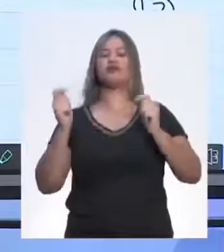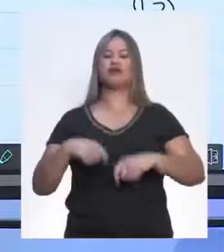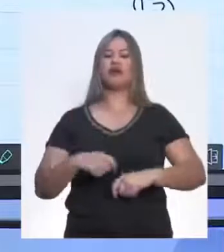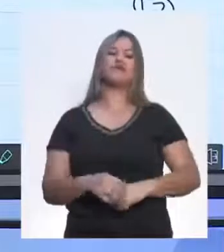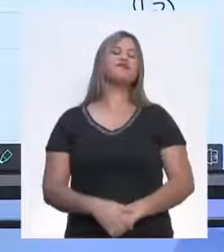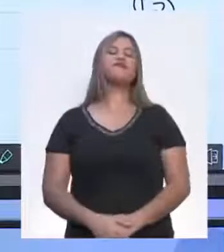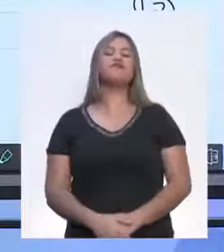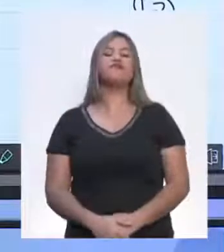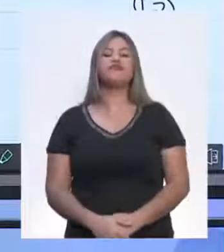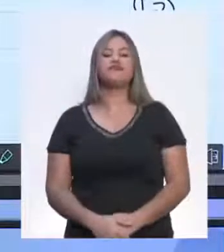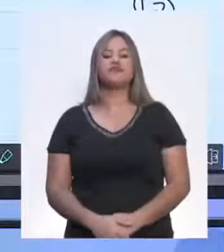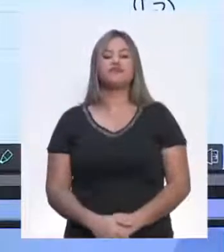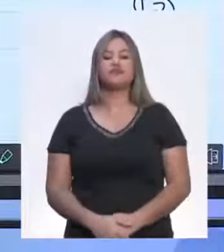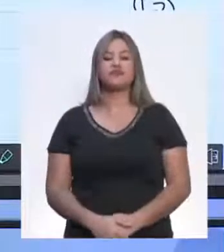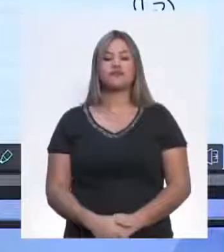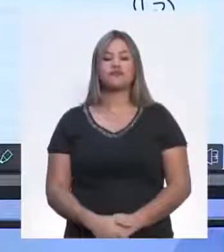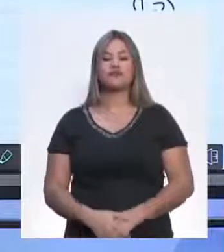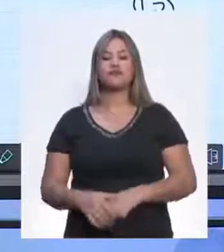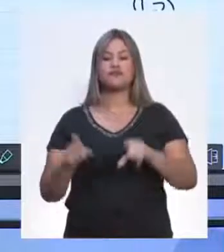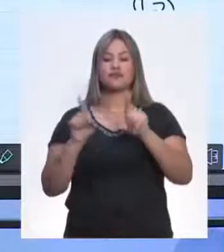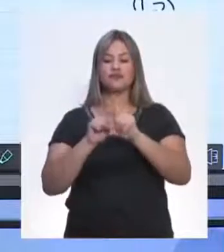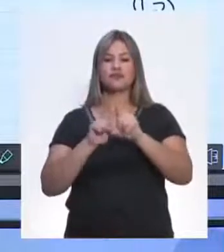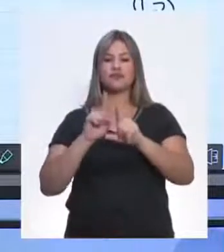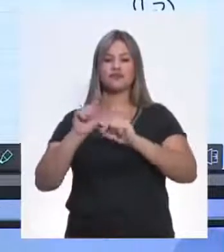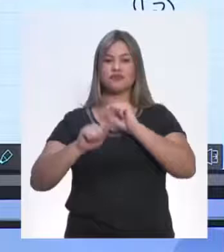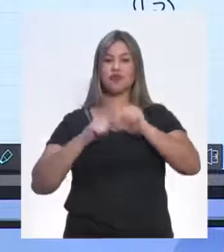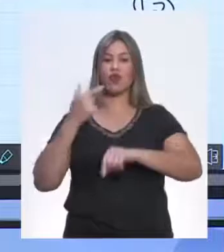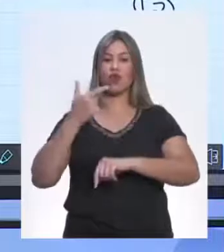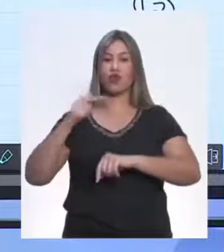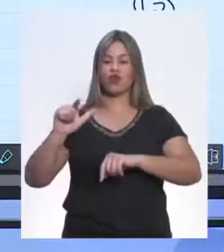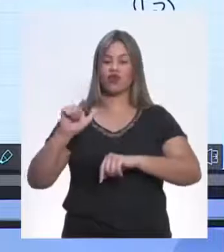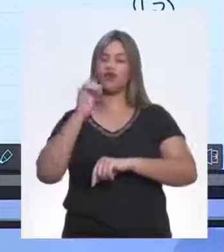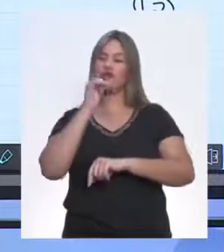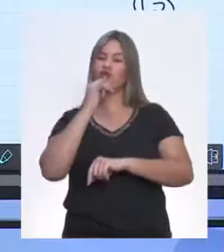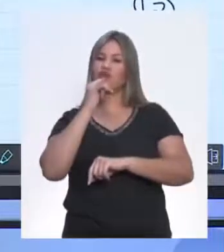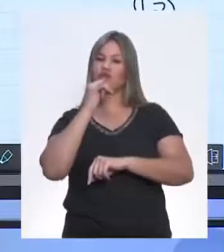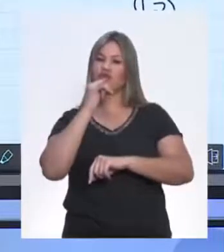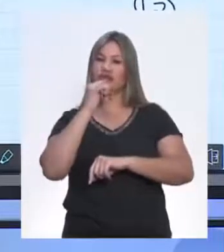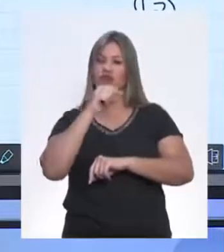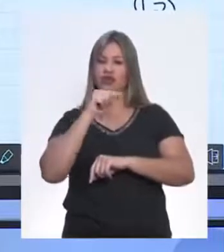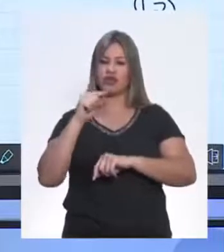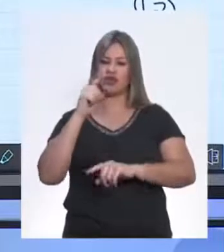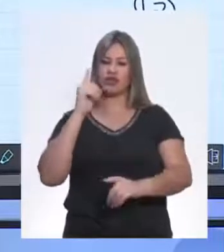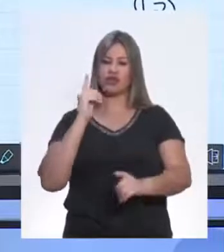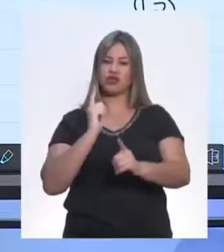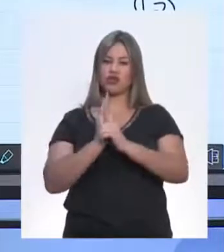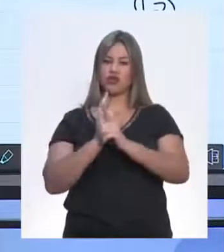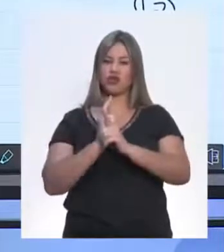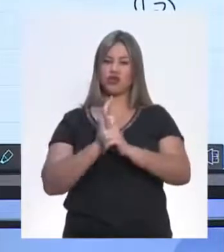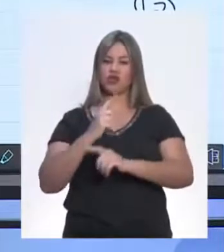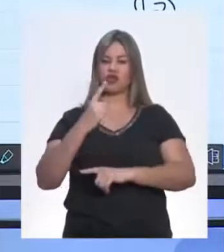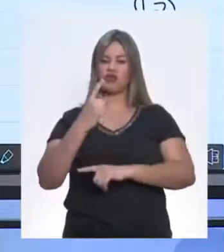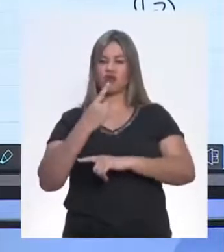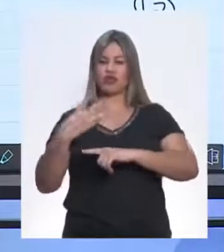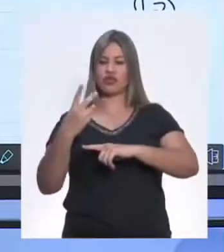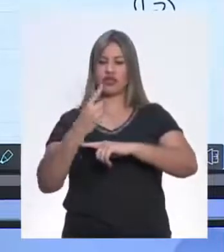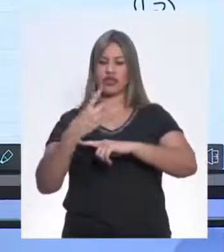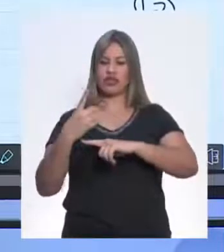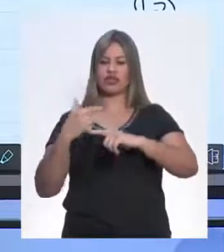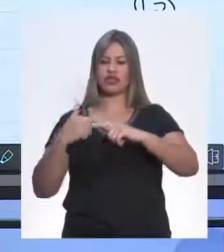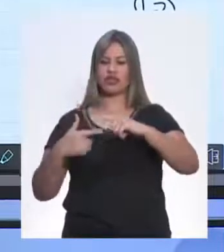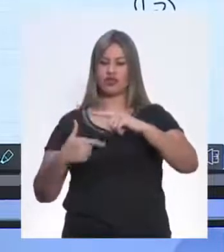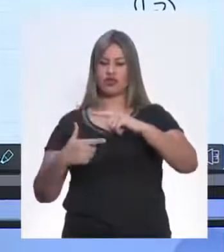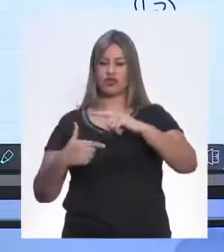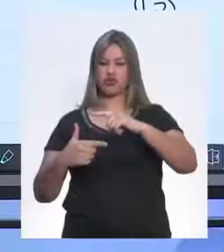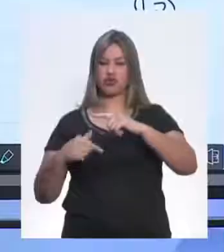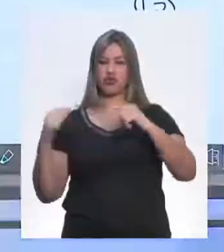E também apareceu para eles uma outra forma. Se eles encontrarem, se eu ver isso aqui, o que é 13 sobre 12? Nada